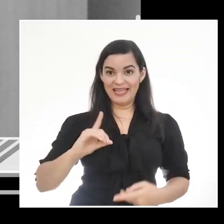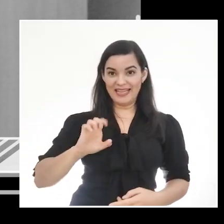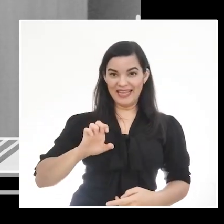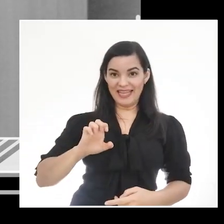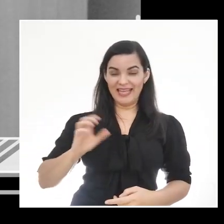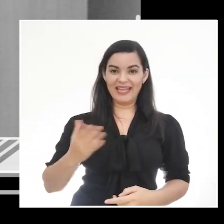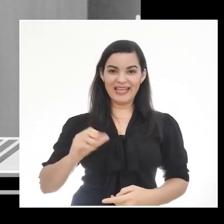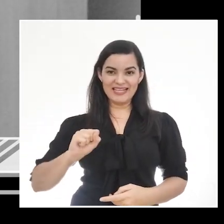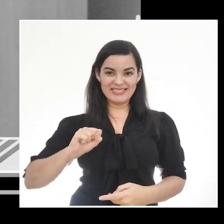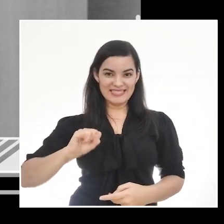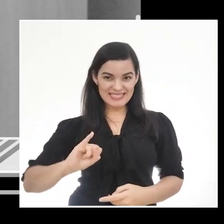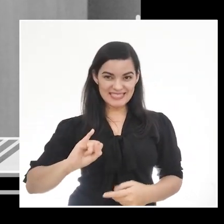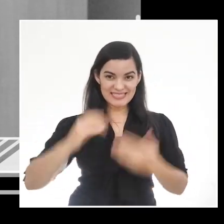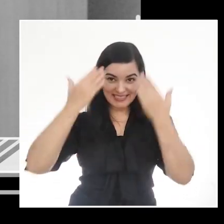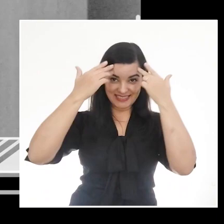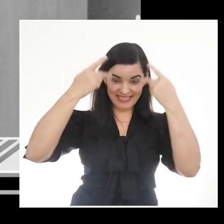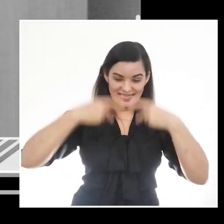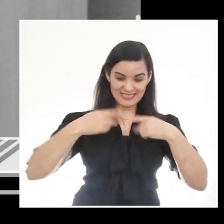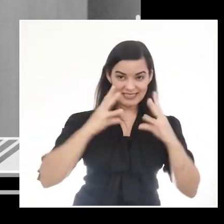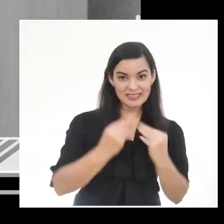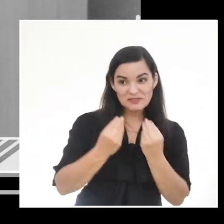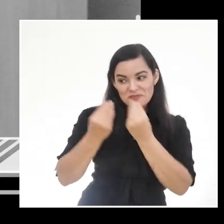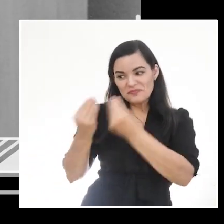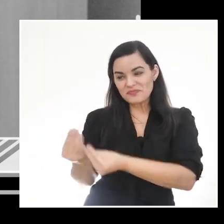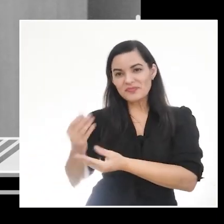discipular. Entendeu? Então,